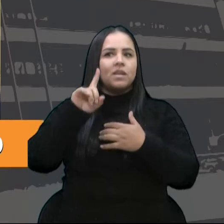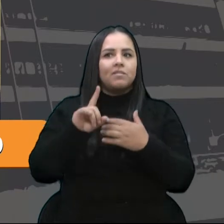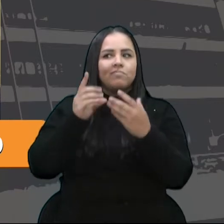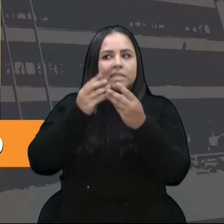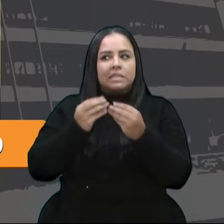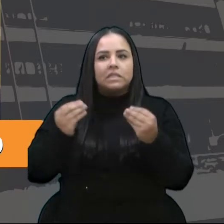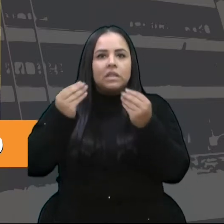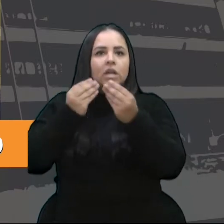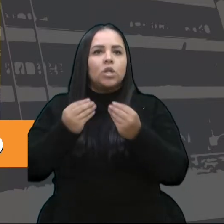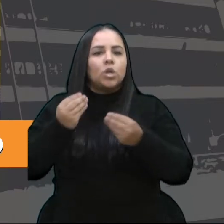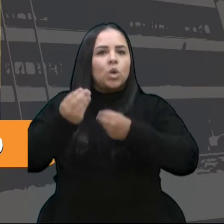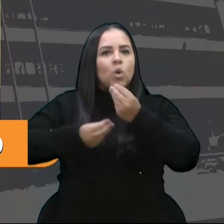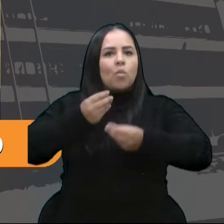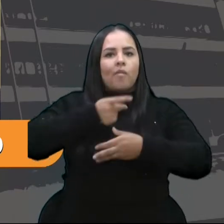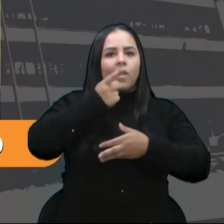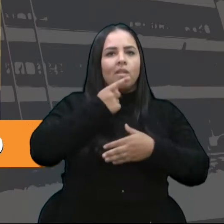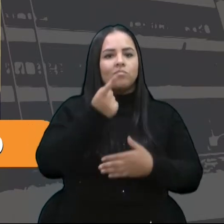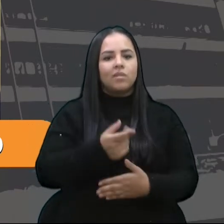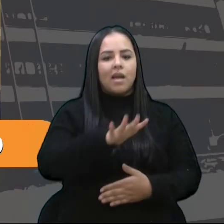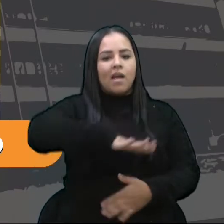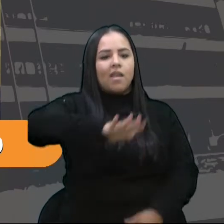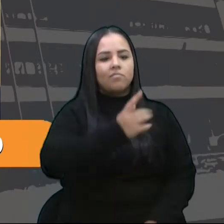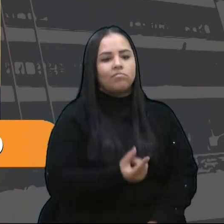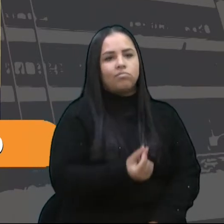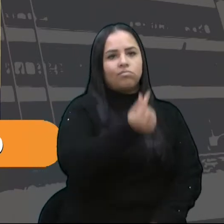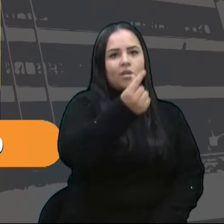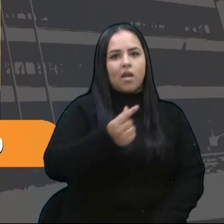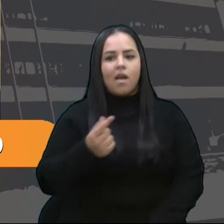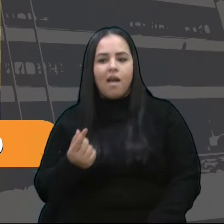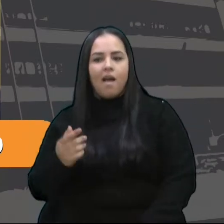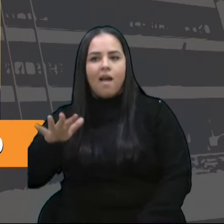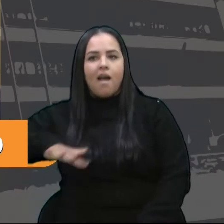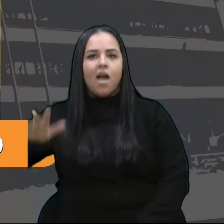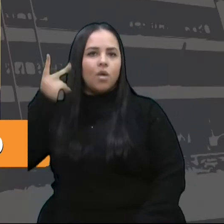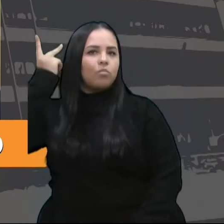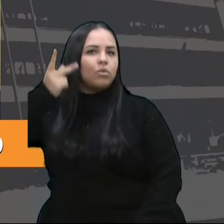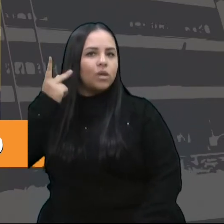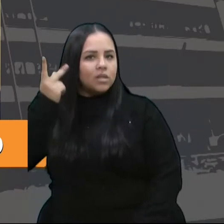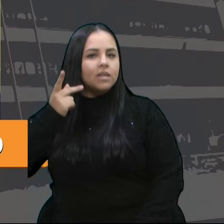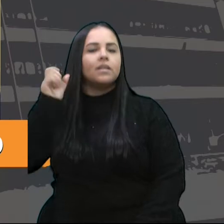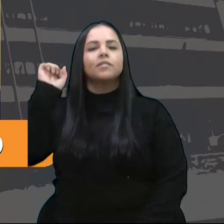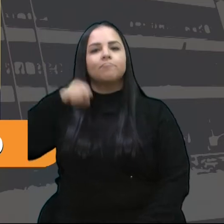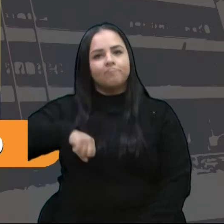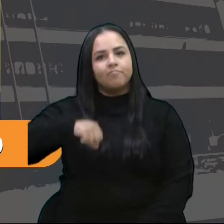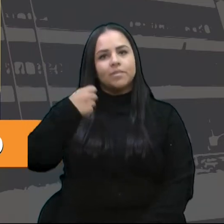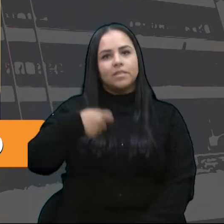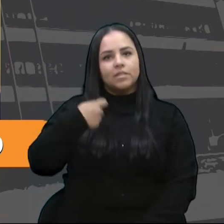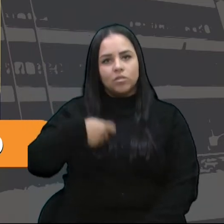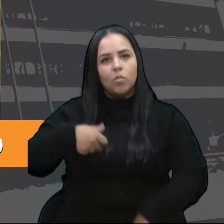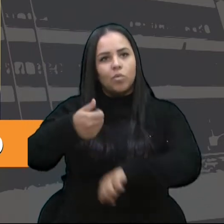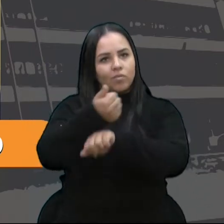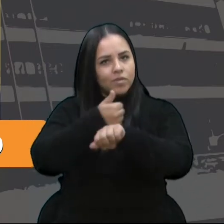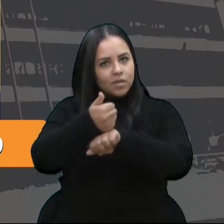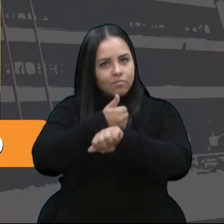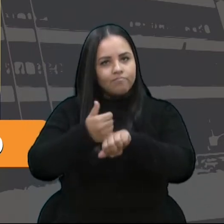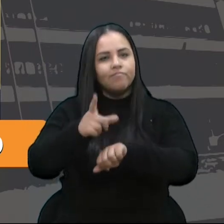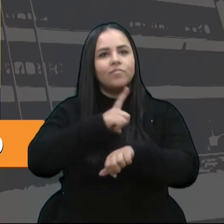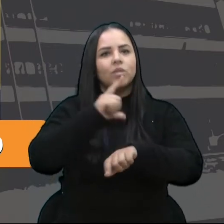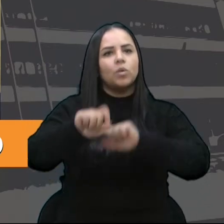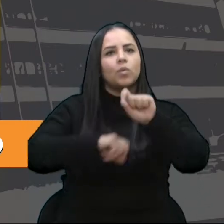um campo econômico, seja para um campo político. Então, cabe sim ao profissional que tem